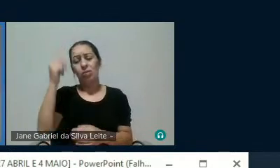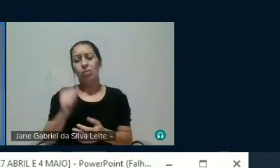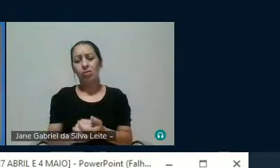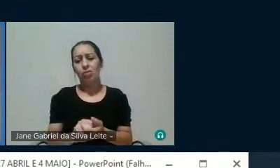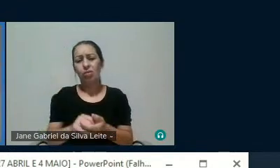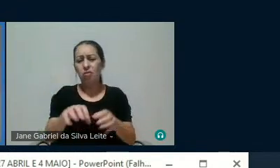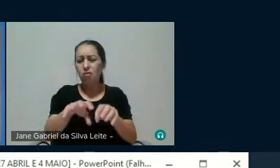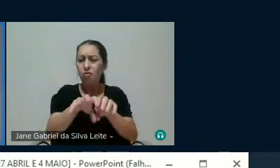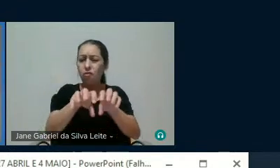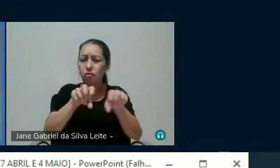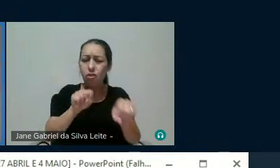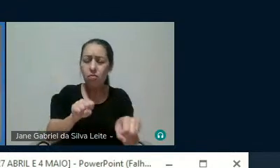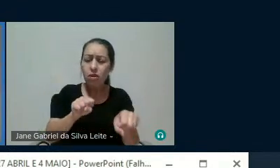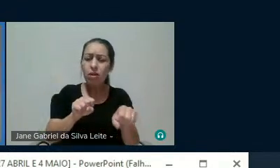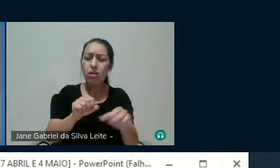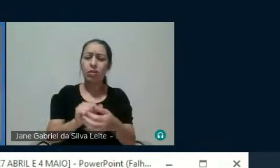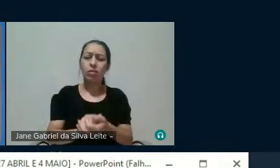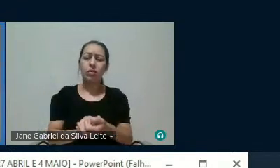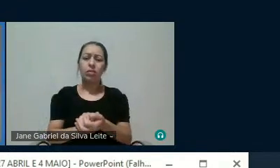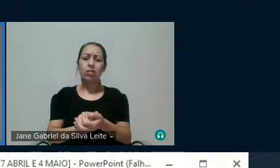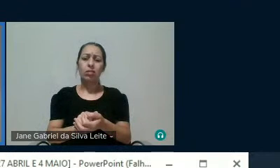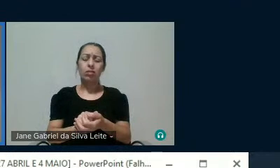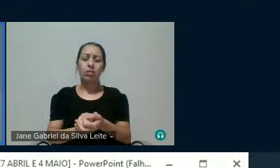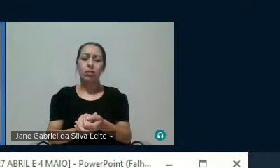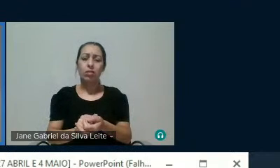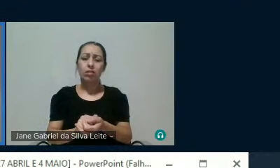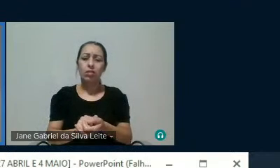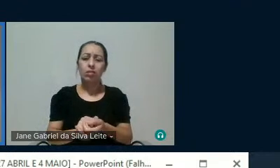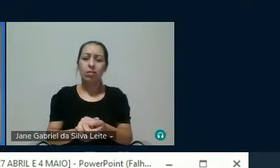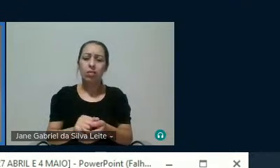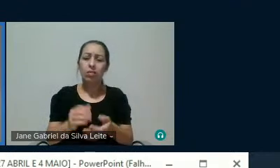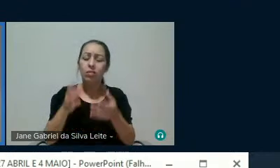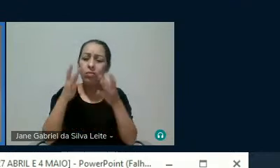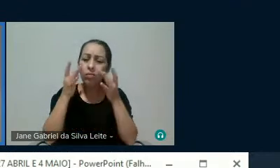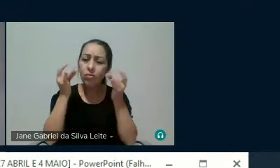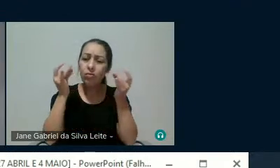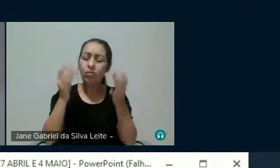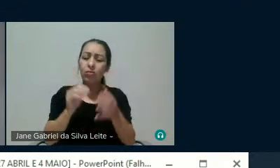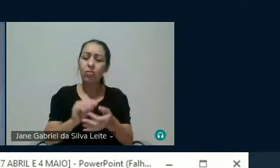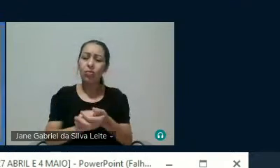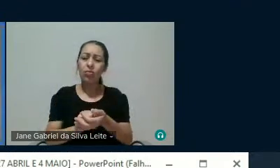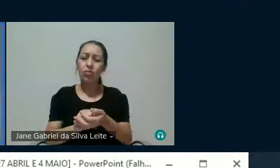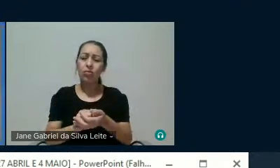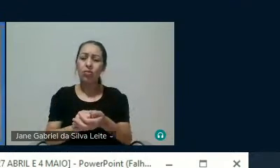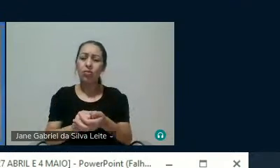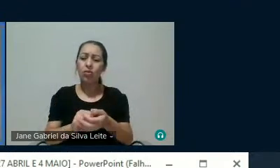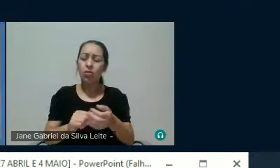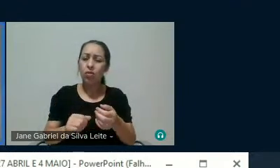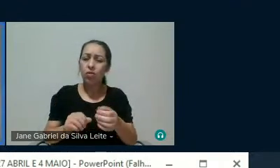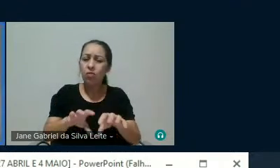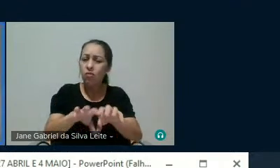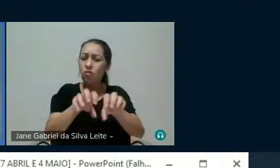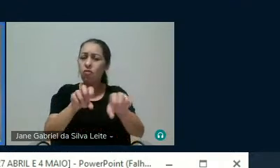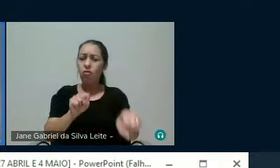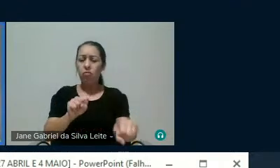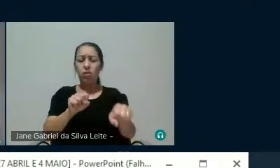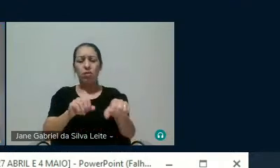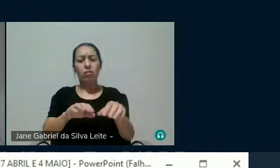formados na área, né? Artistas literários brasileiros de Libras formados na área. Nós temos que